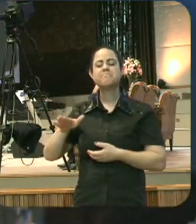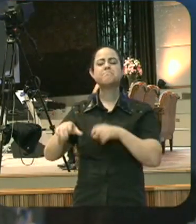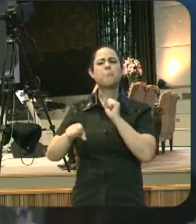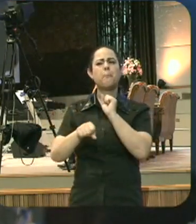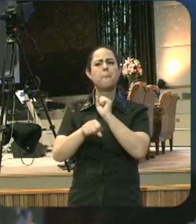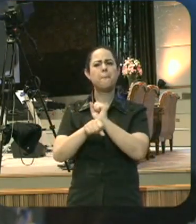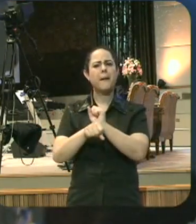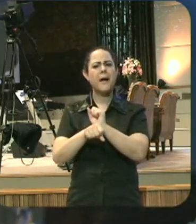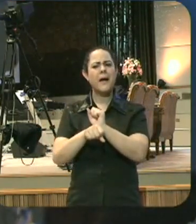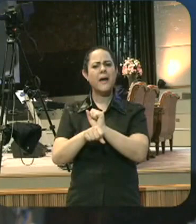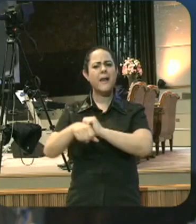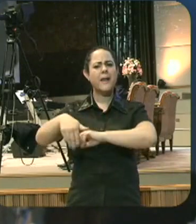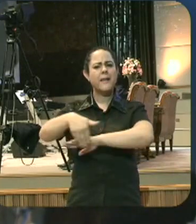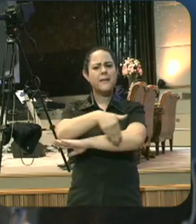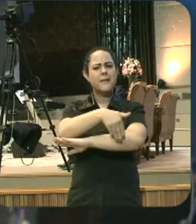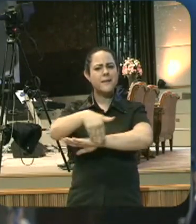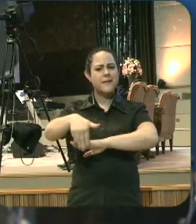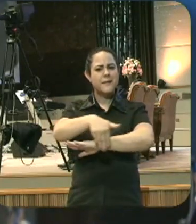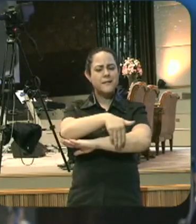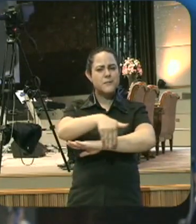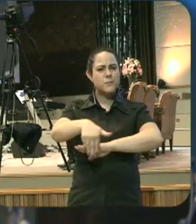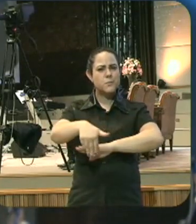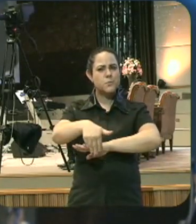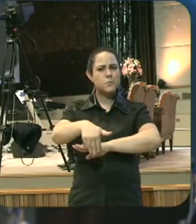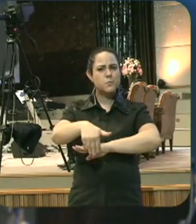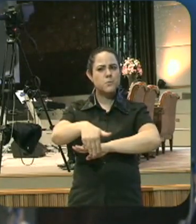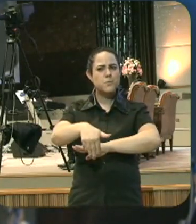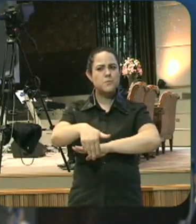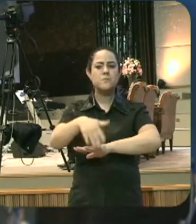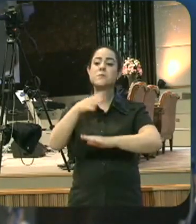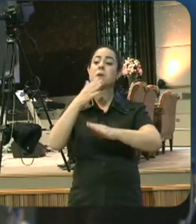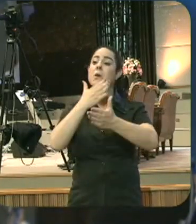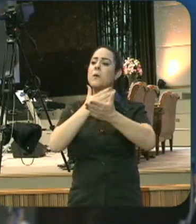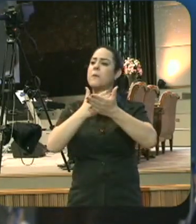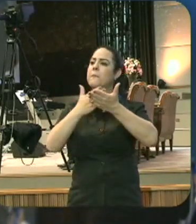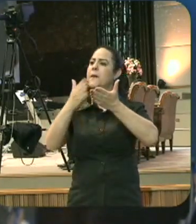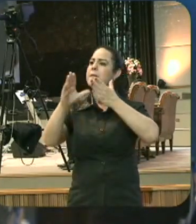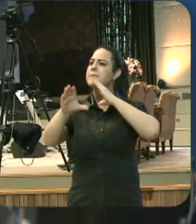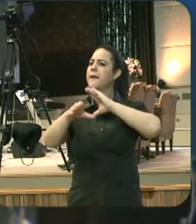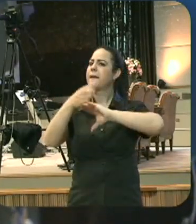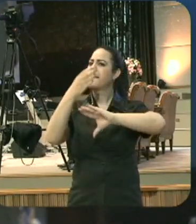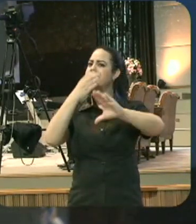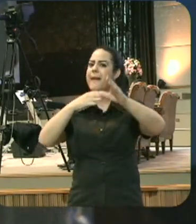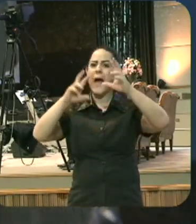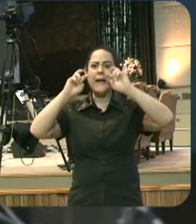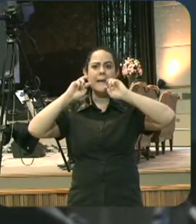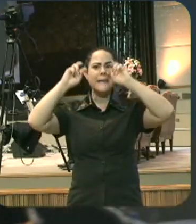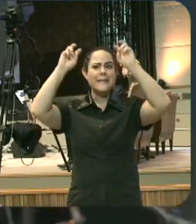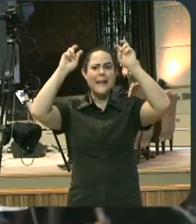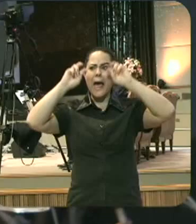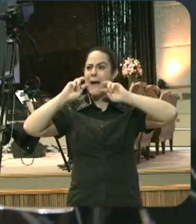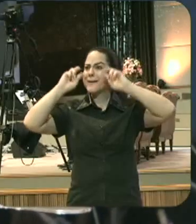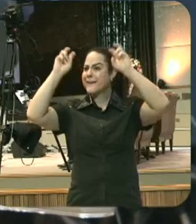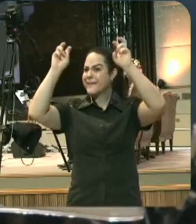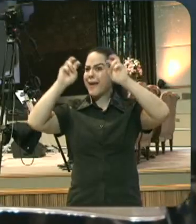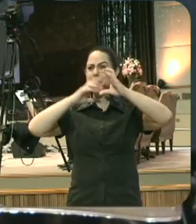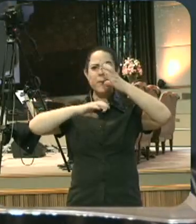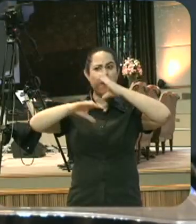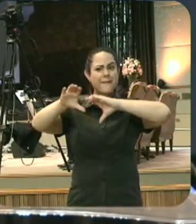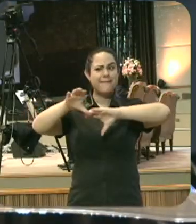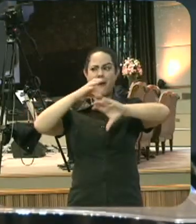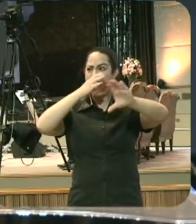para no meio da rua e começa a cantar bem alto, mas bem